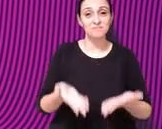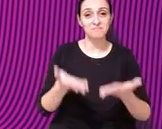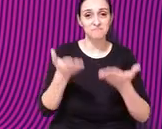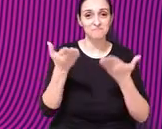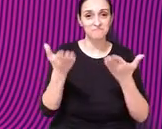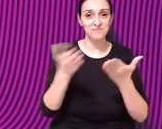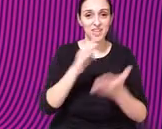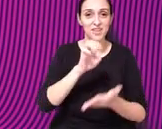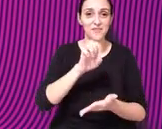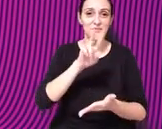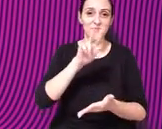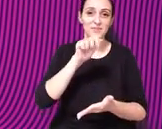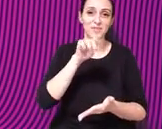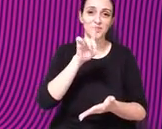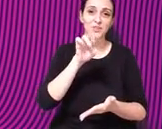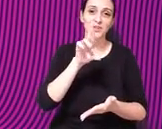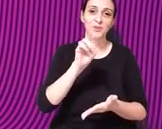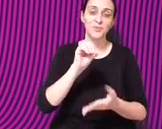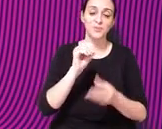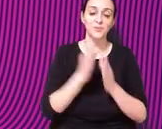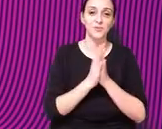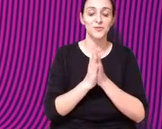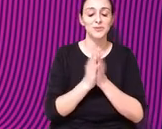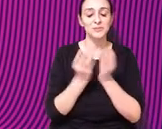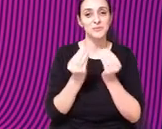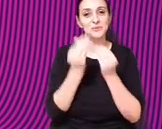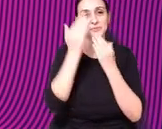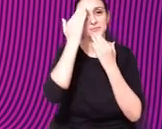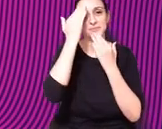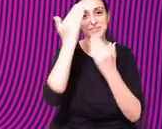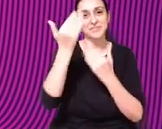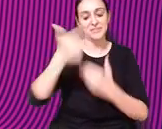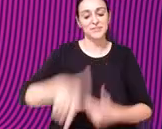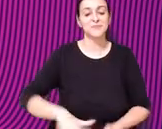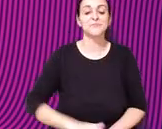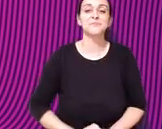Evandro, por favor, muito obrigado mais uma vez.